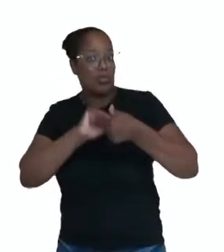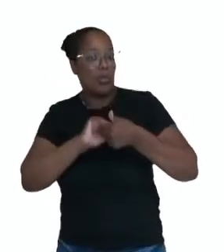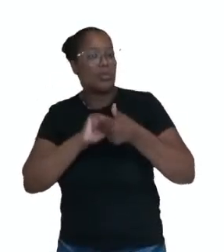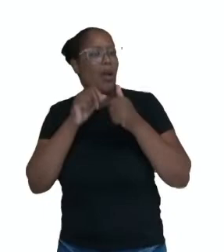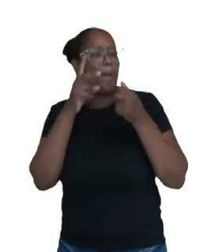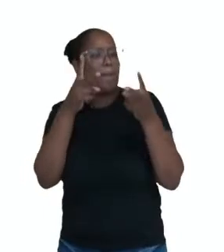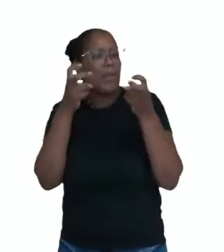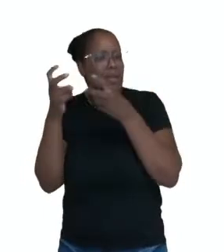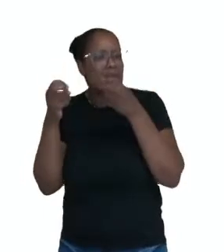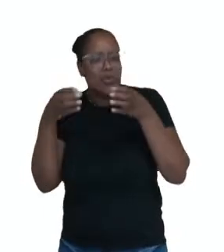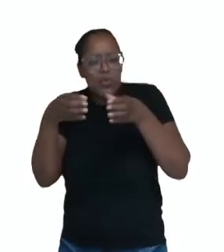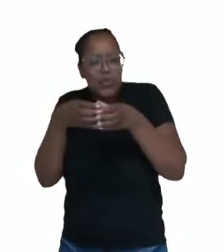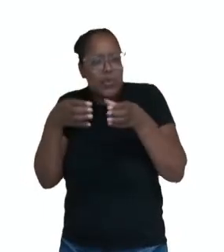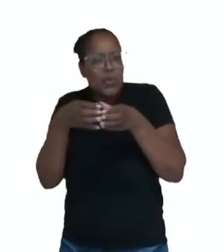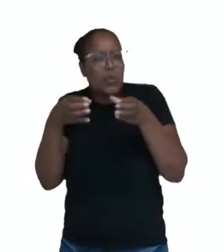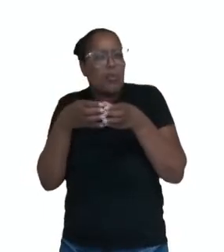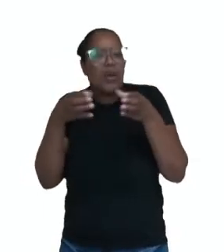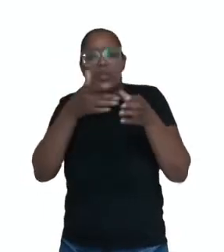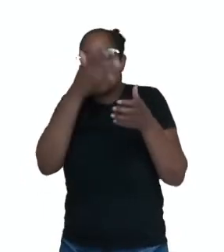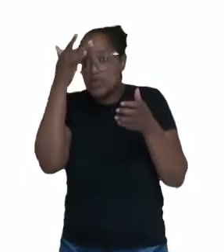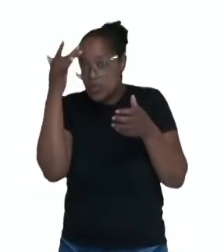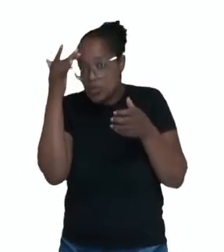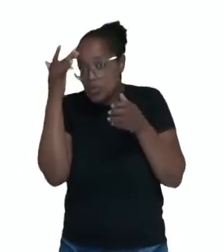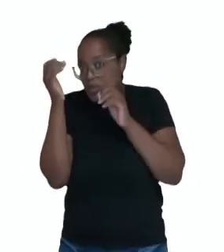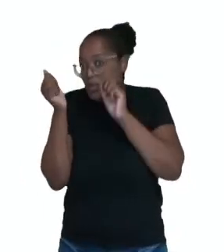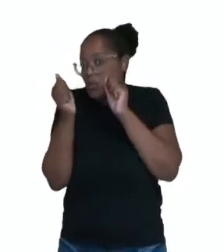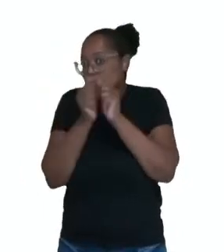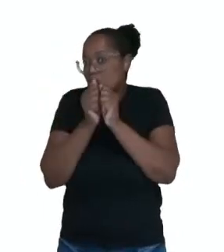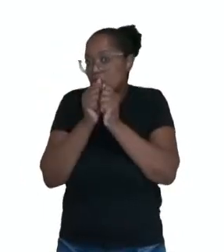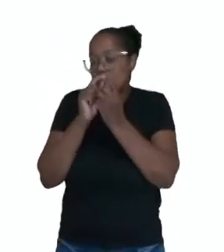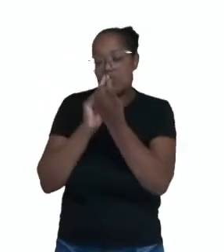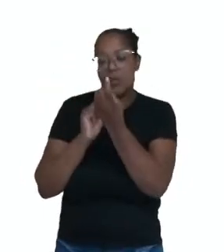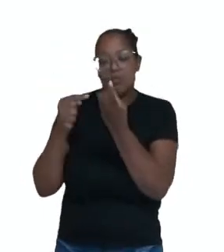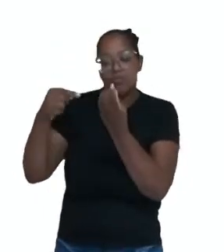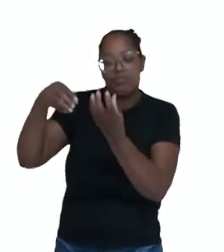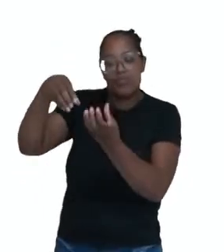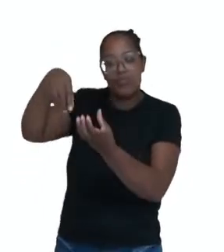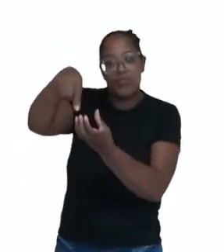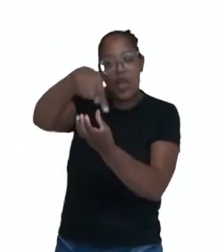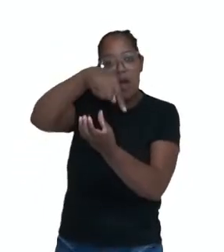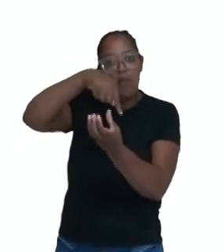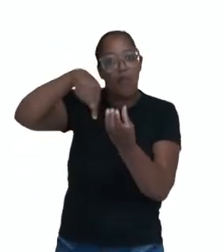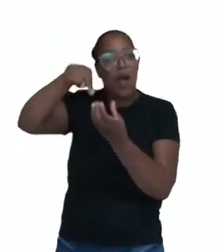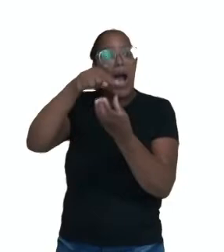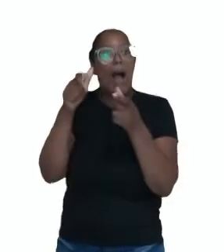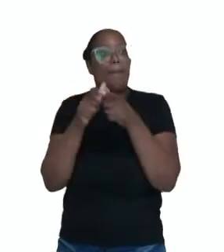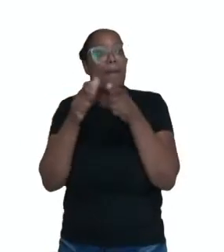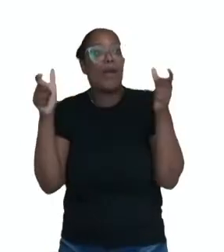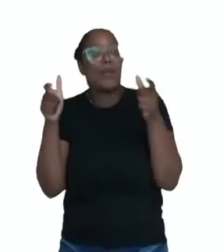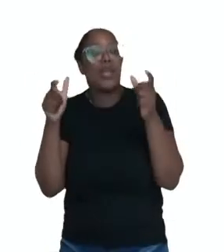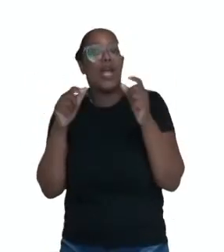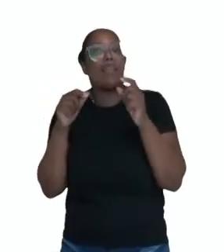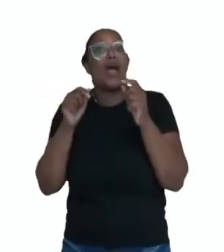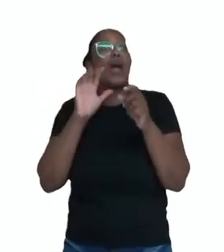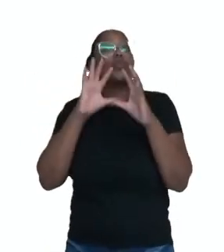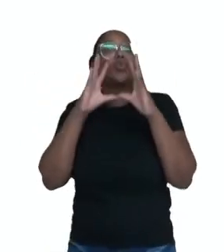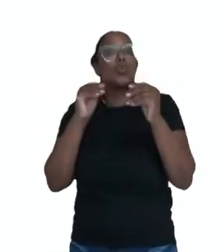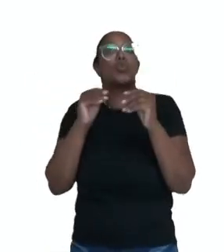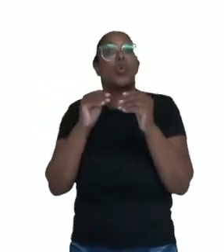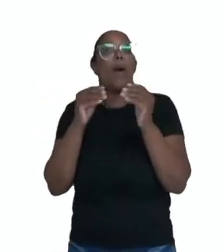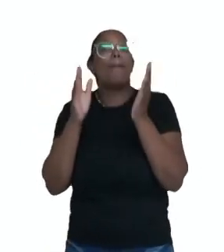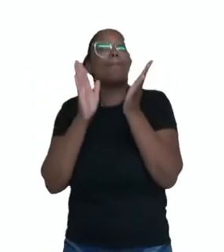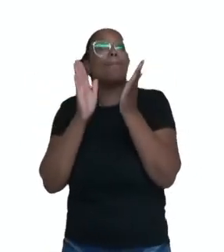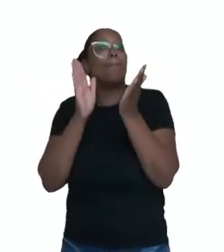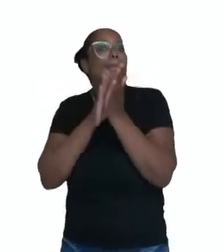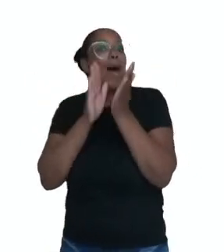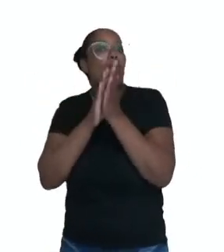estão participando ali, né, no entorno da roda. Percebe como a maioria está o quê? Batendo